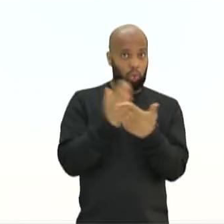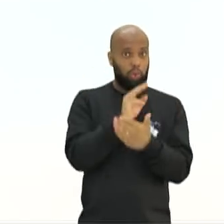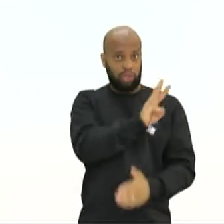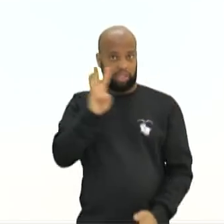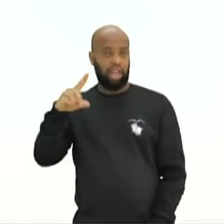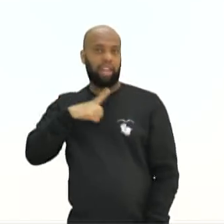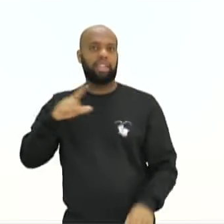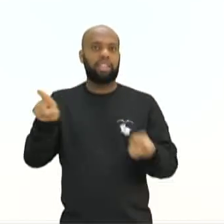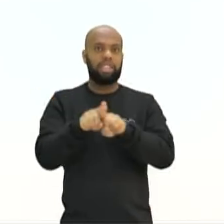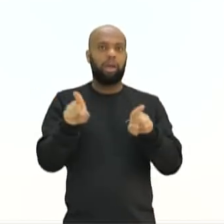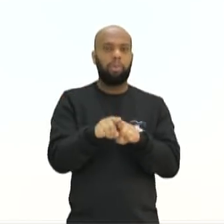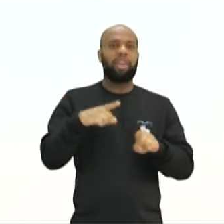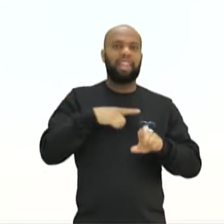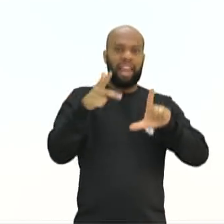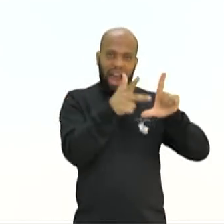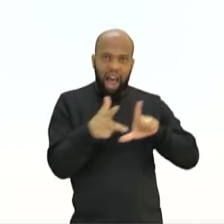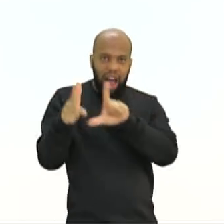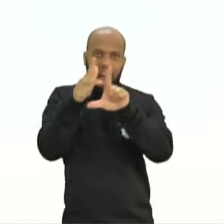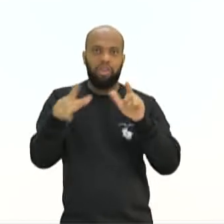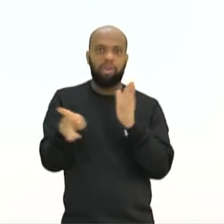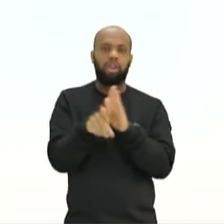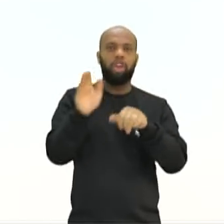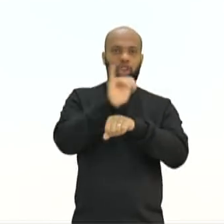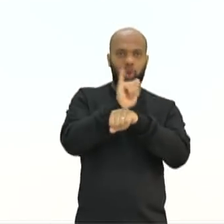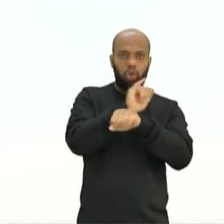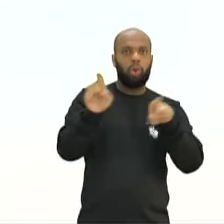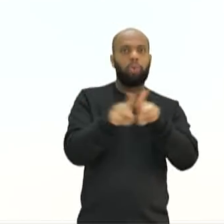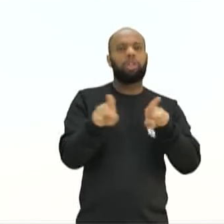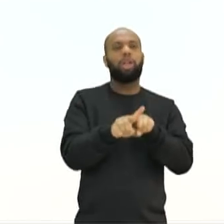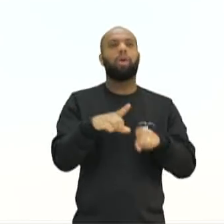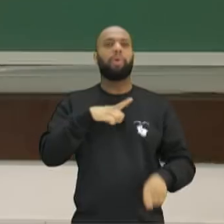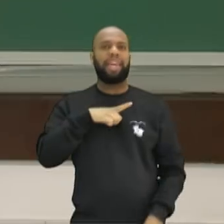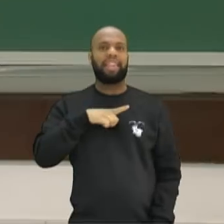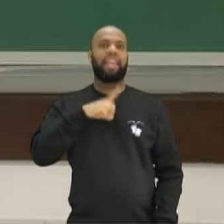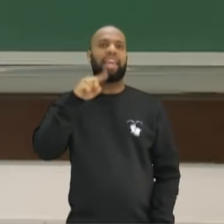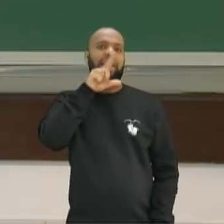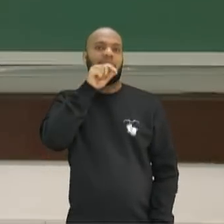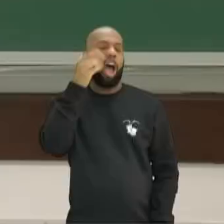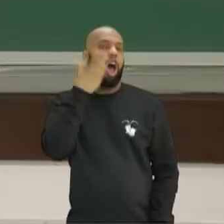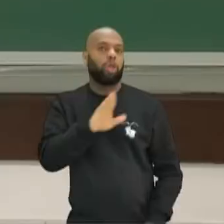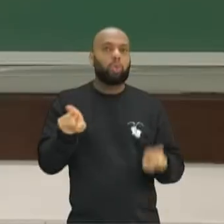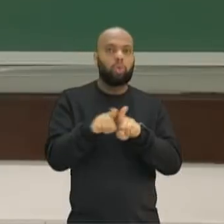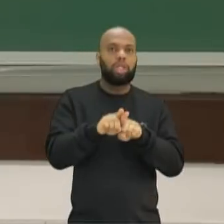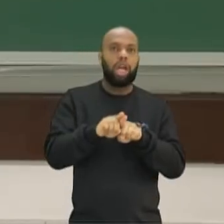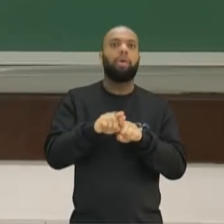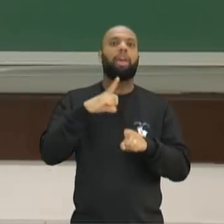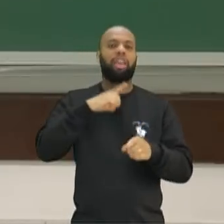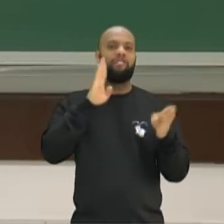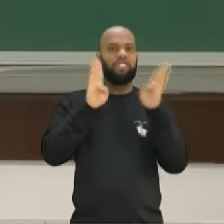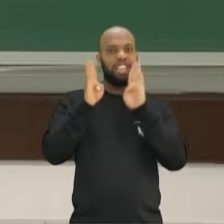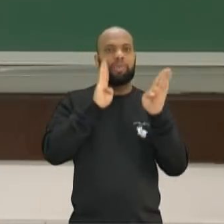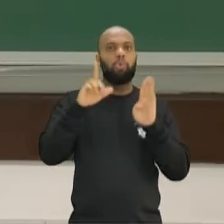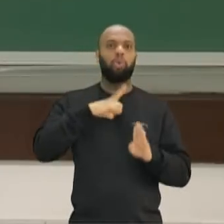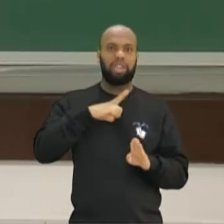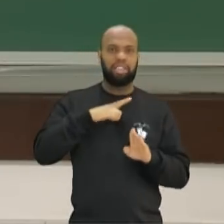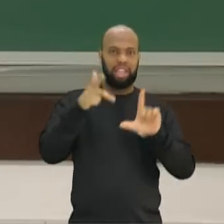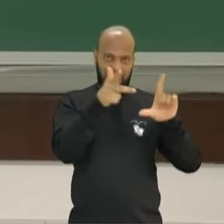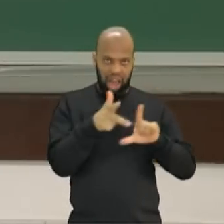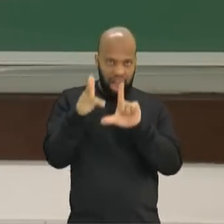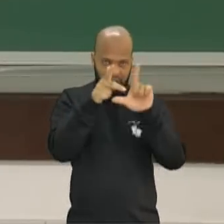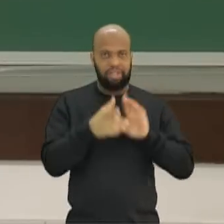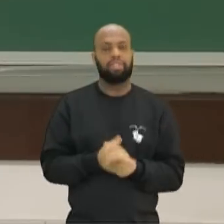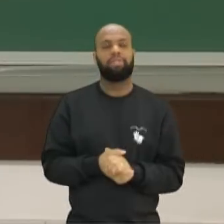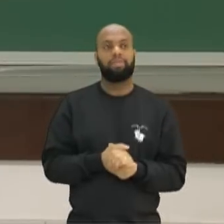as lives realizadas via YouTube, Twitch e o Facebook. Então, ele vai trazer mais essa